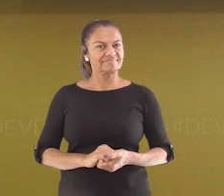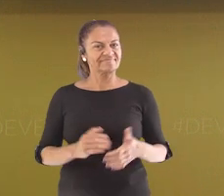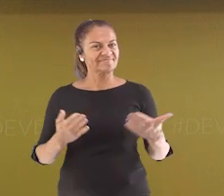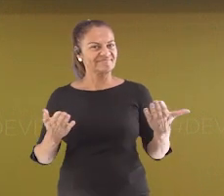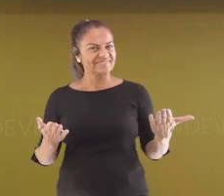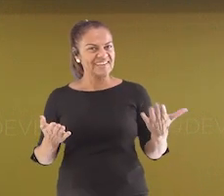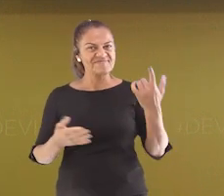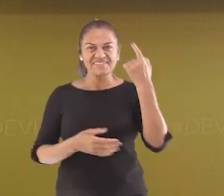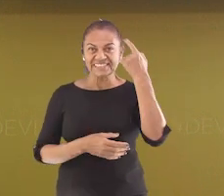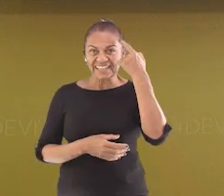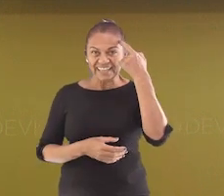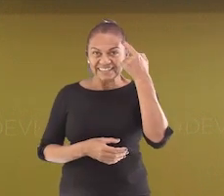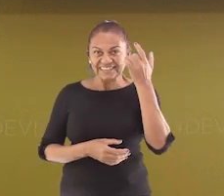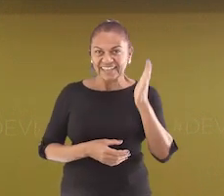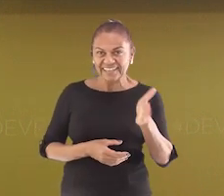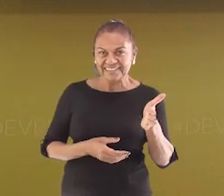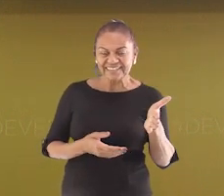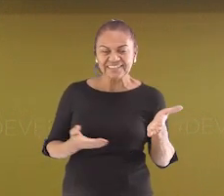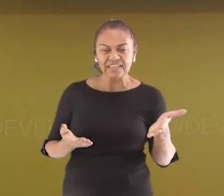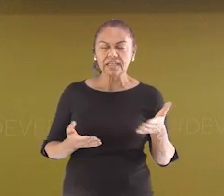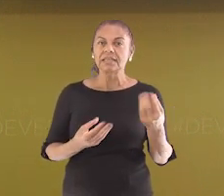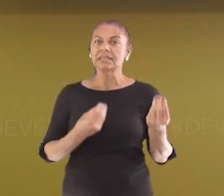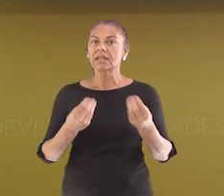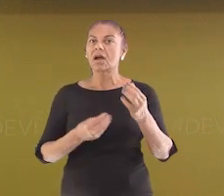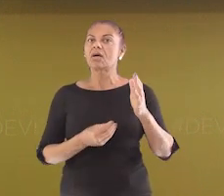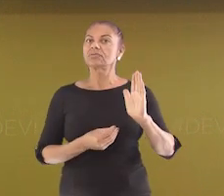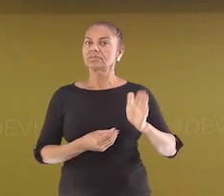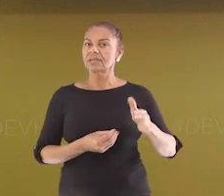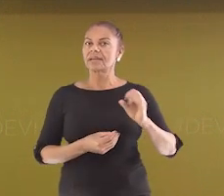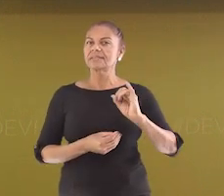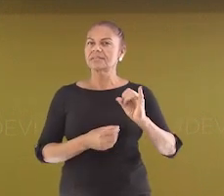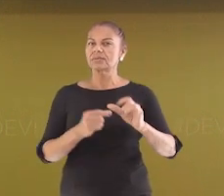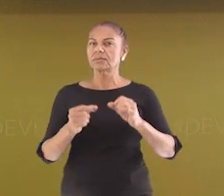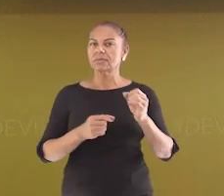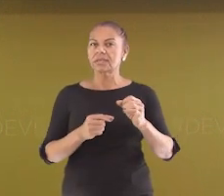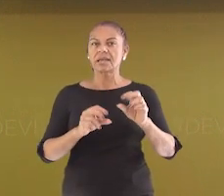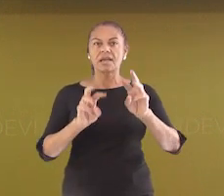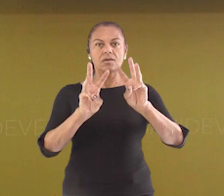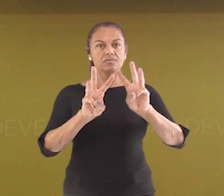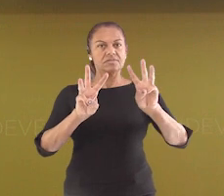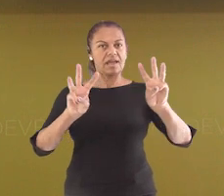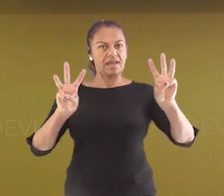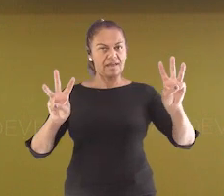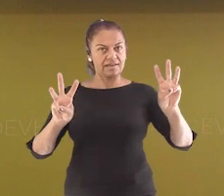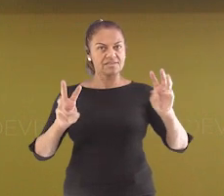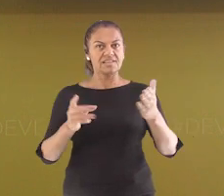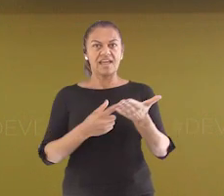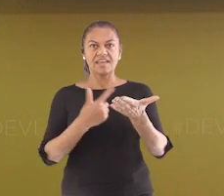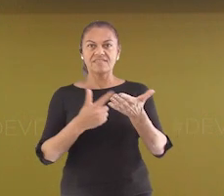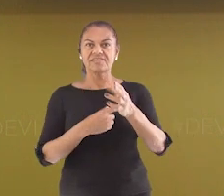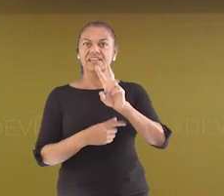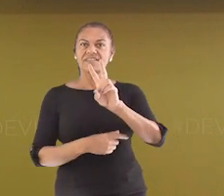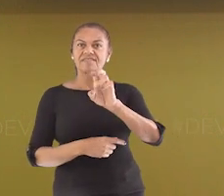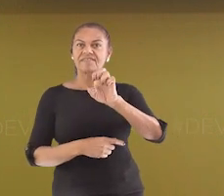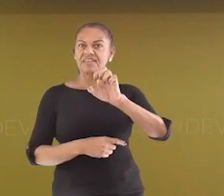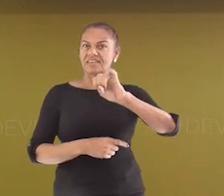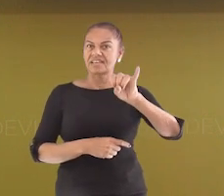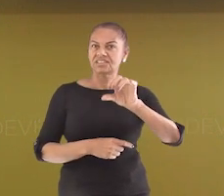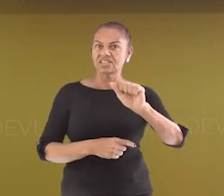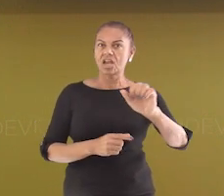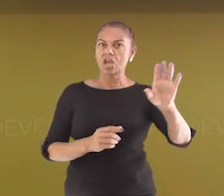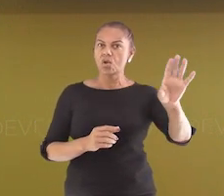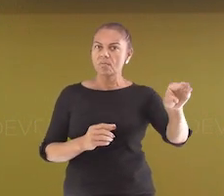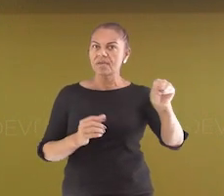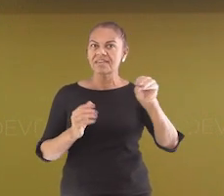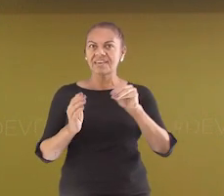E aí, pensaram? Bom, como eu disse, eu peguei essa conversa do site da revista Veja. Ela retrata uma